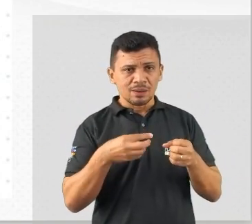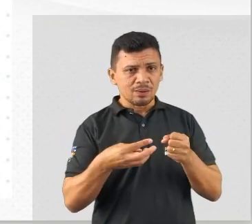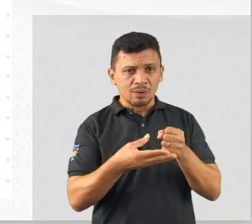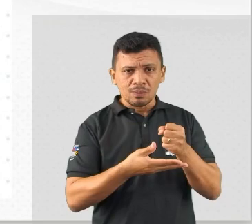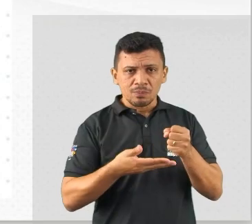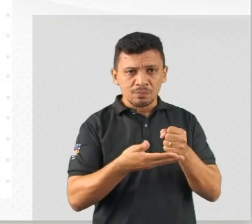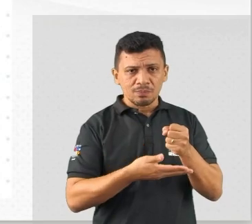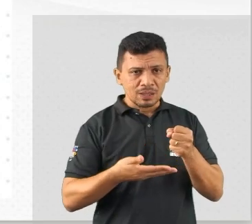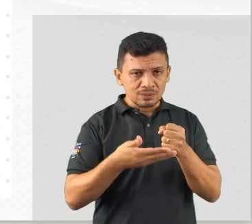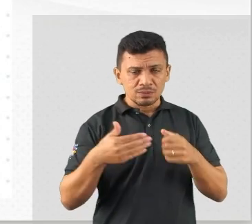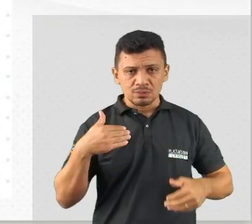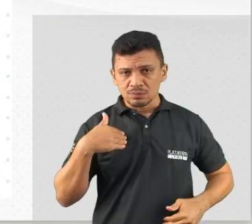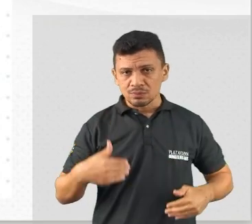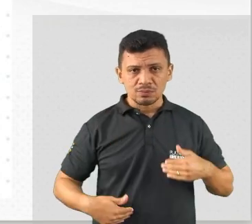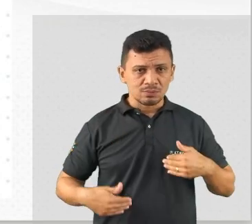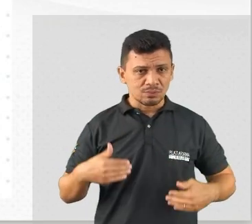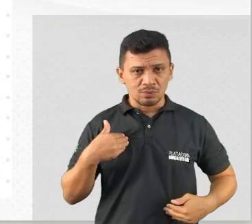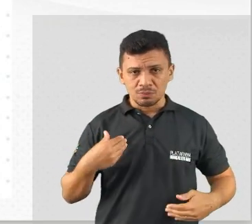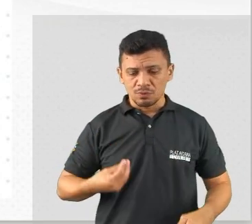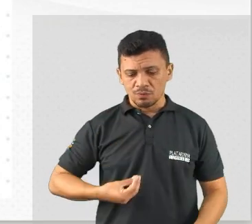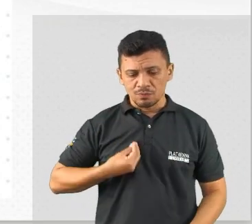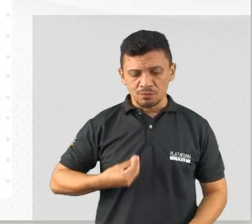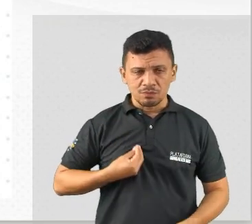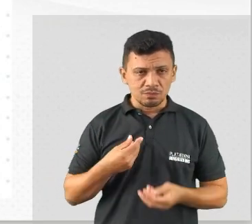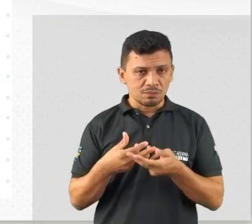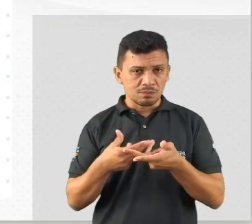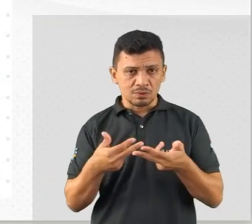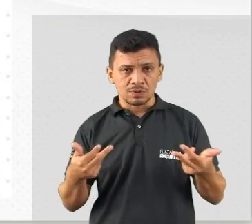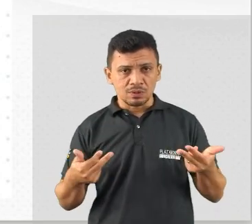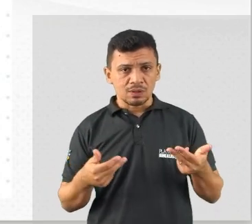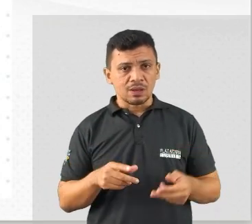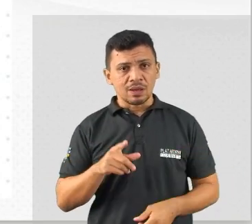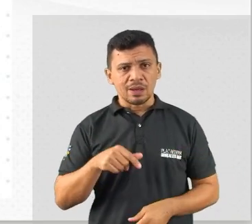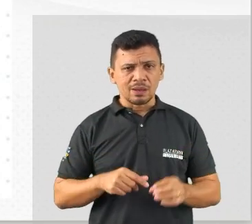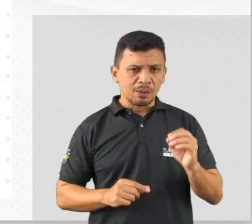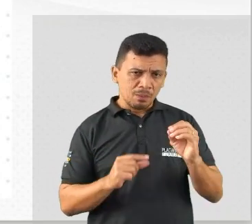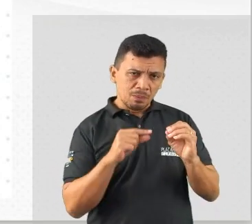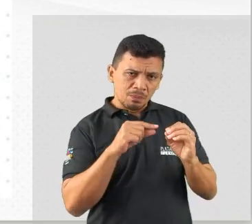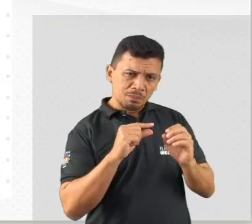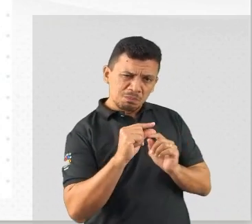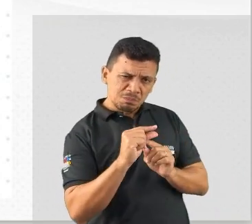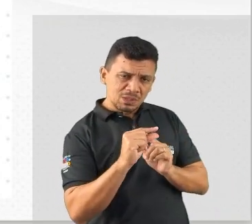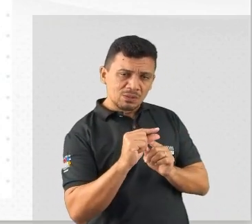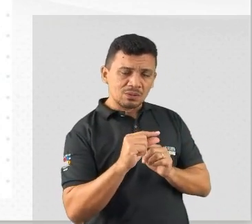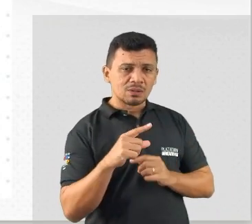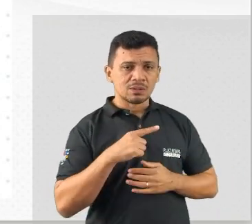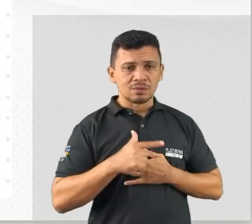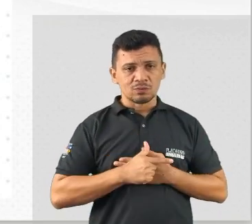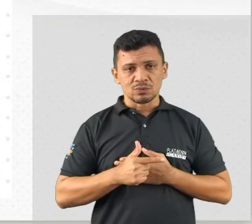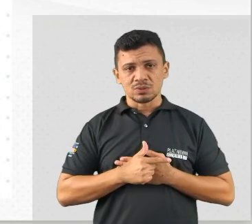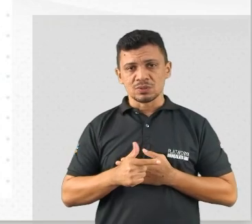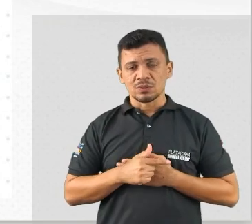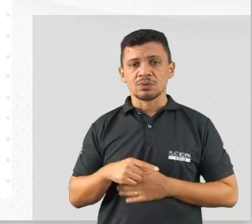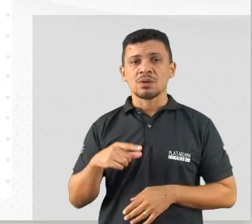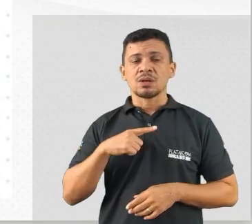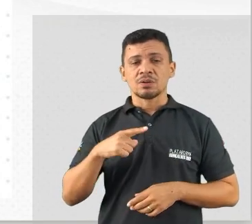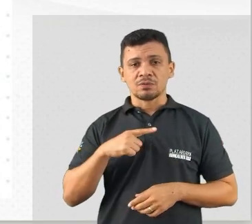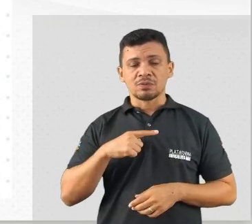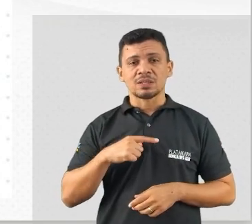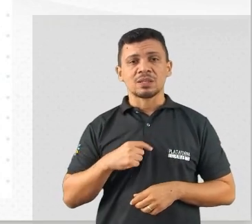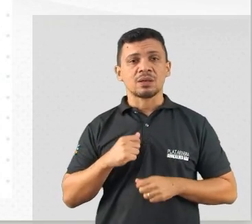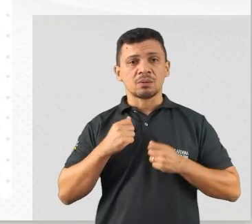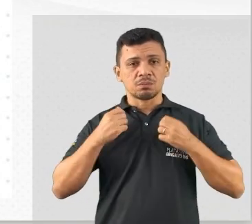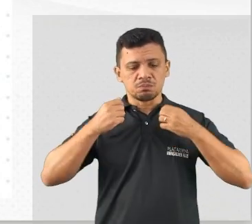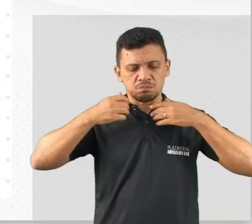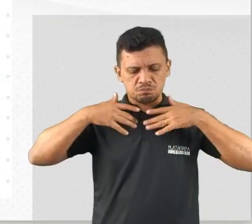morfológica e fisiológica dos seres vivos, ela é a menor unidade que vai desempenhar funções, que vai ter metabolismo, que vai